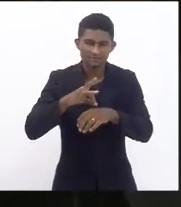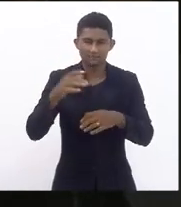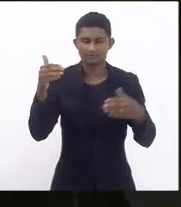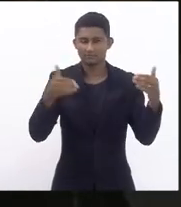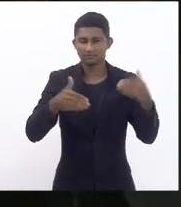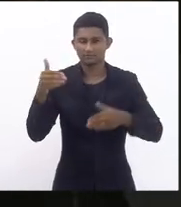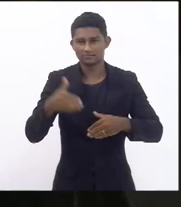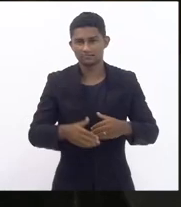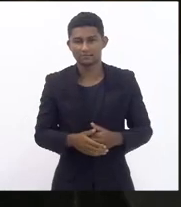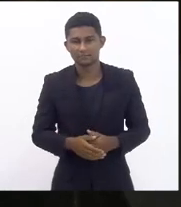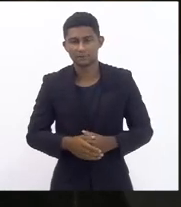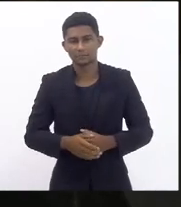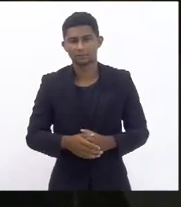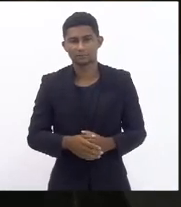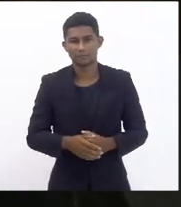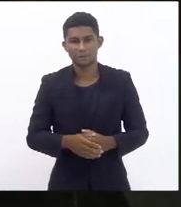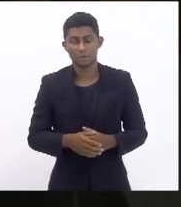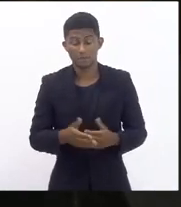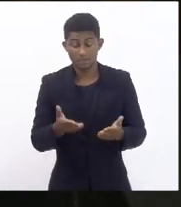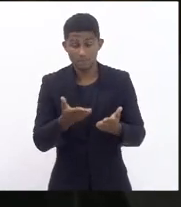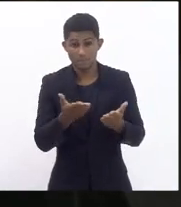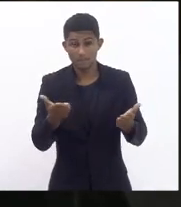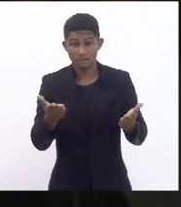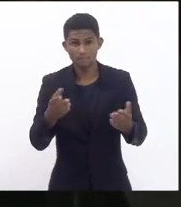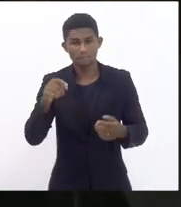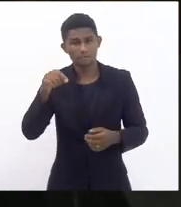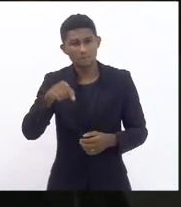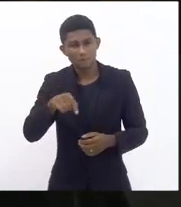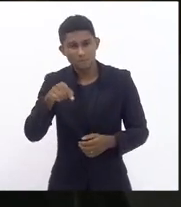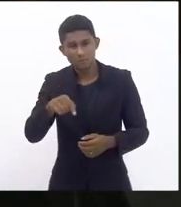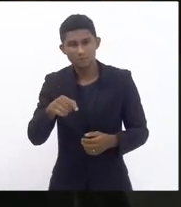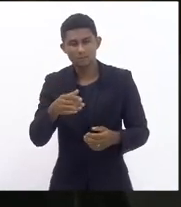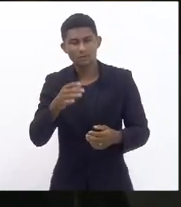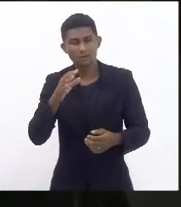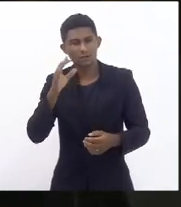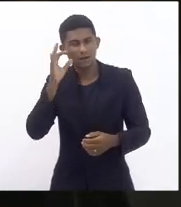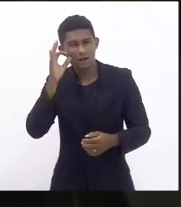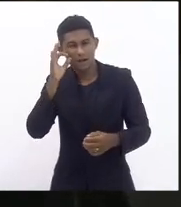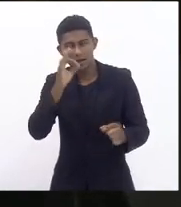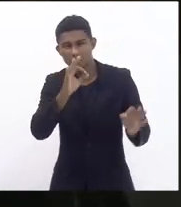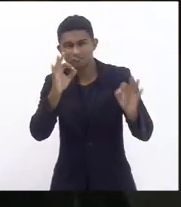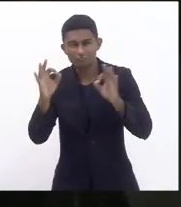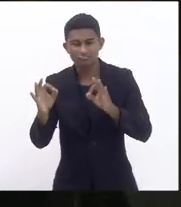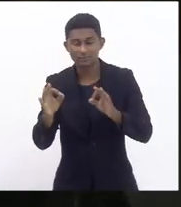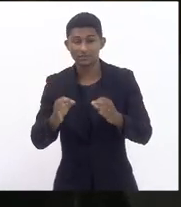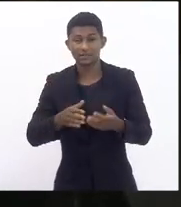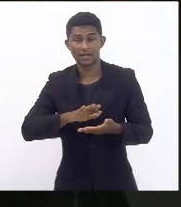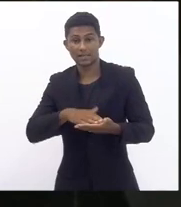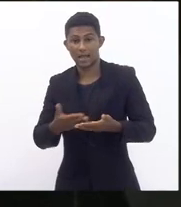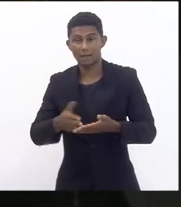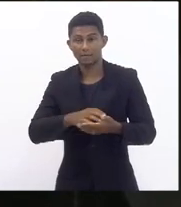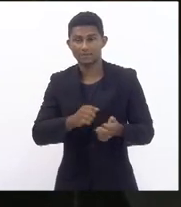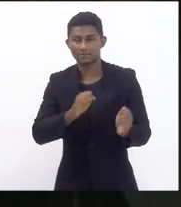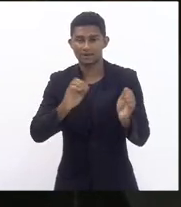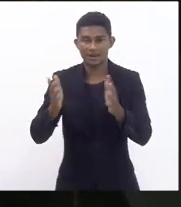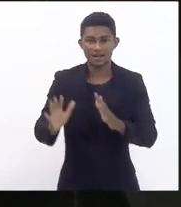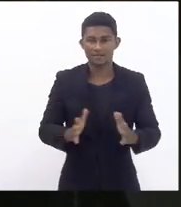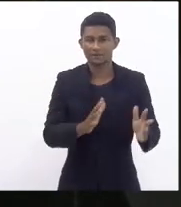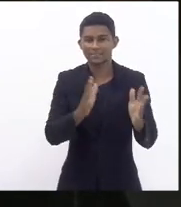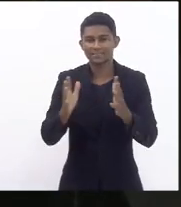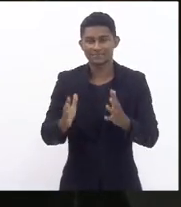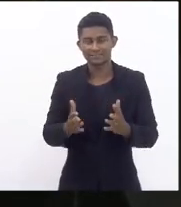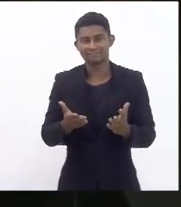senhoras e senhores que nos assistem e ouvem, senhor intérprete da linguagem de